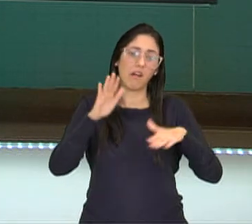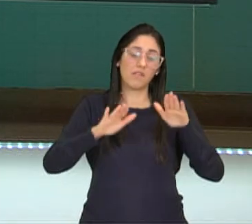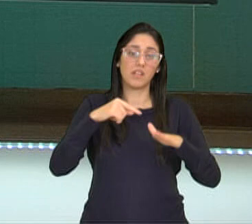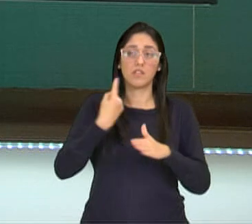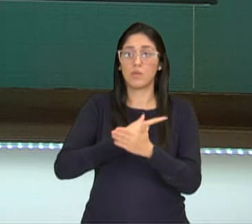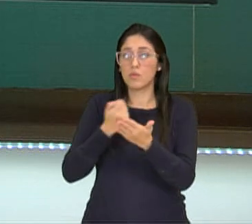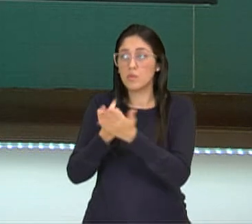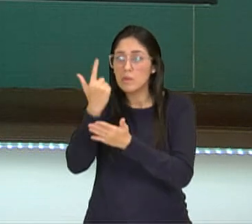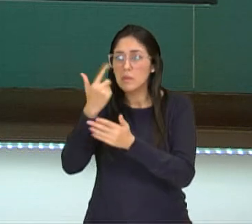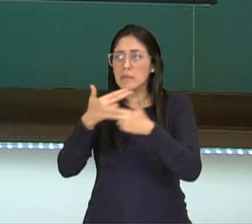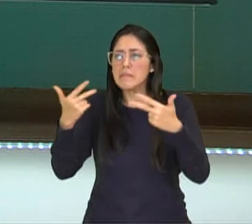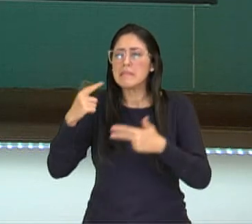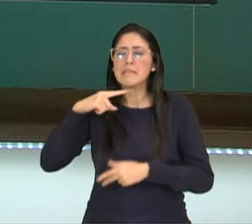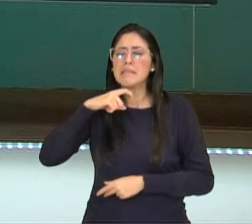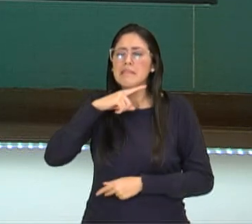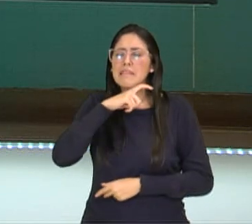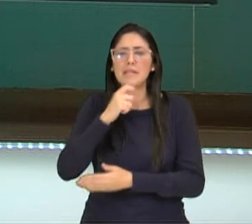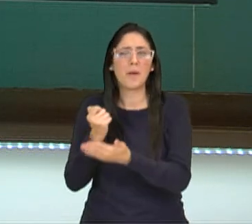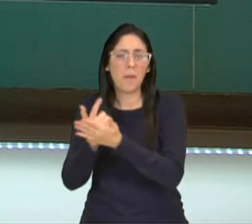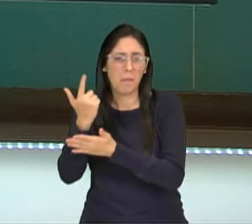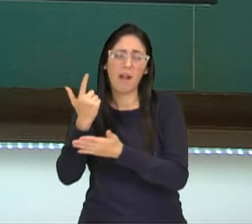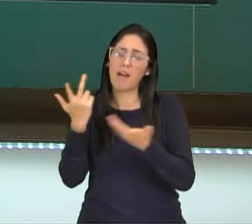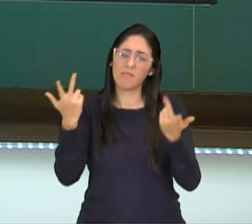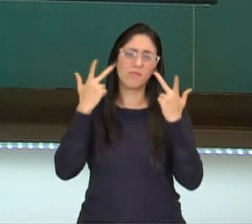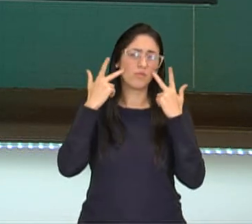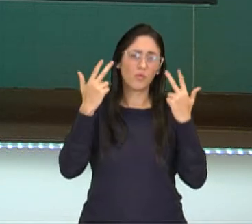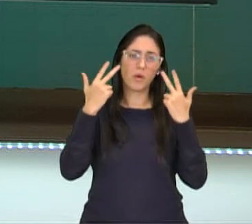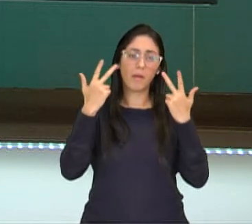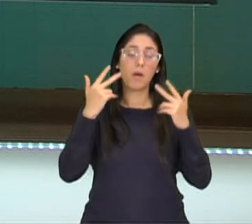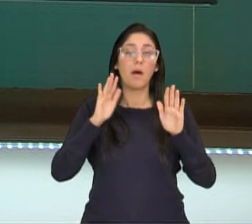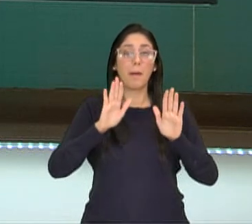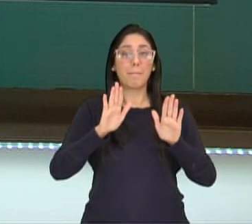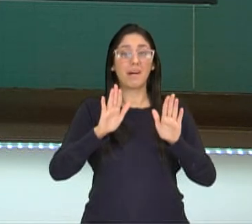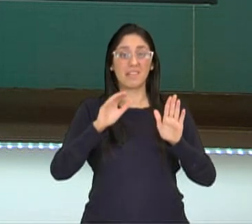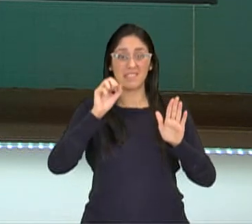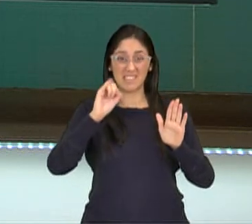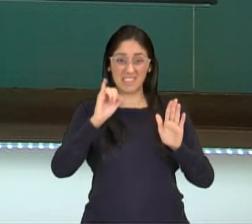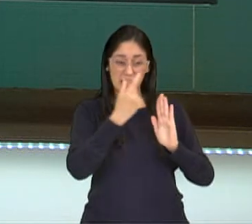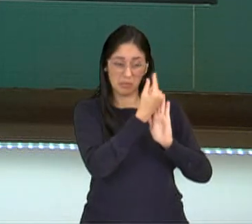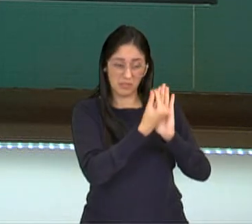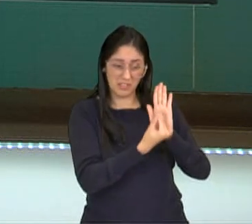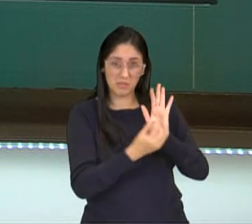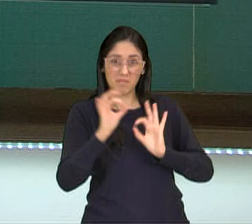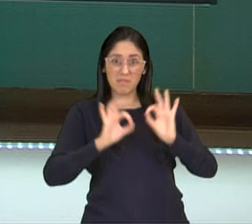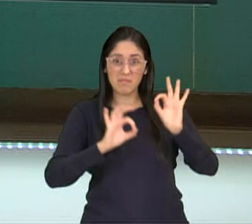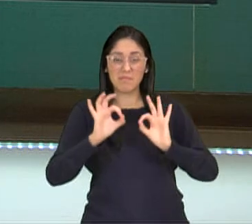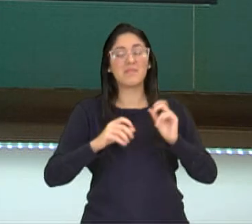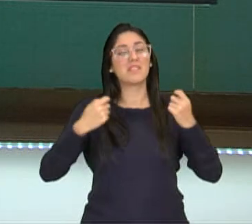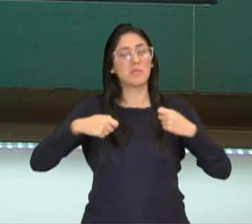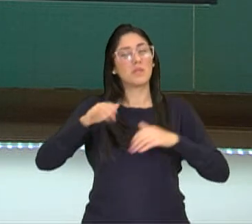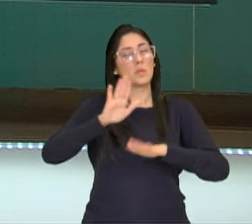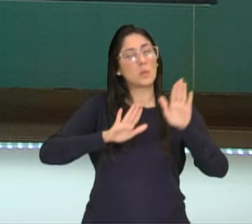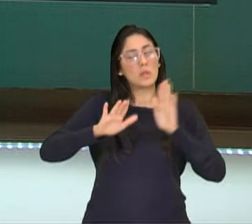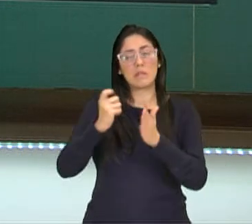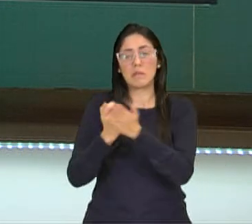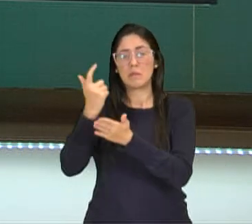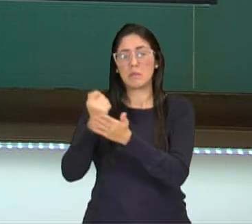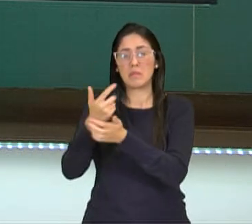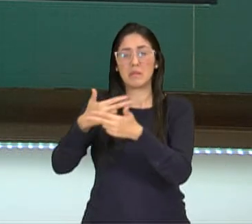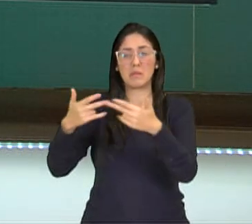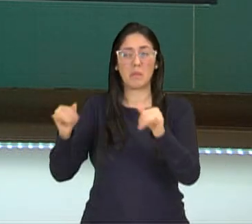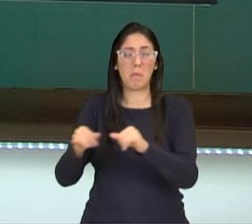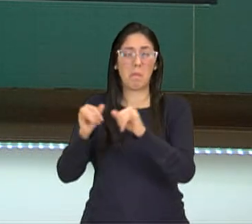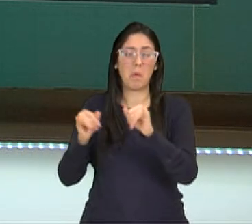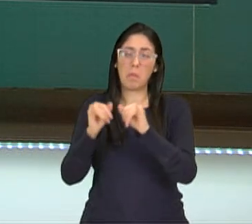bom. Quem não gosta de ter o supérfluo? Só que dentro de um orçamento a gente tem que tomar muito cuidado com essas despesas que são supérfluas, porque eu